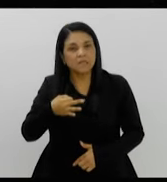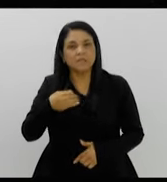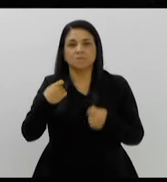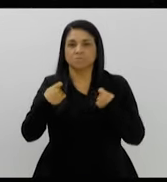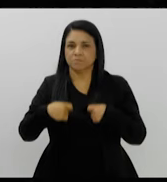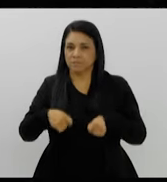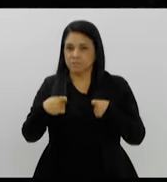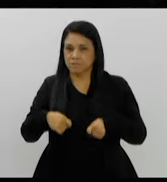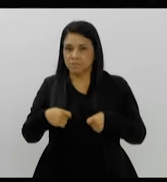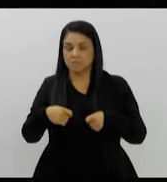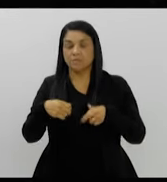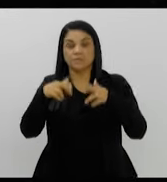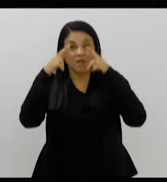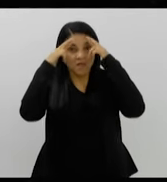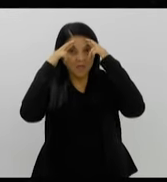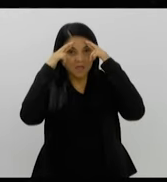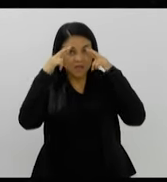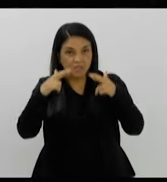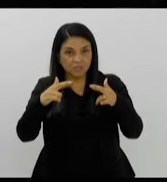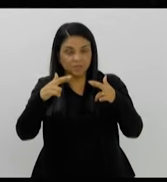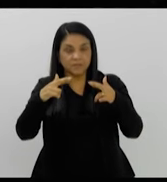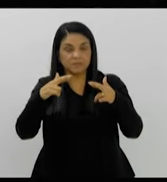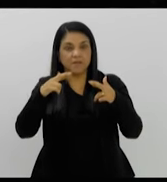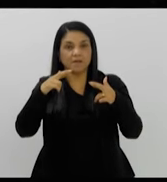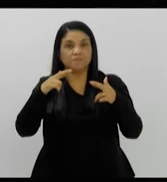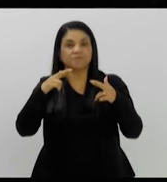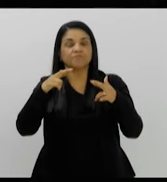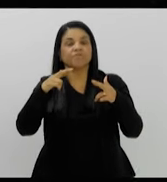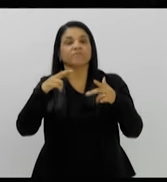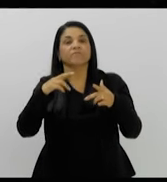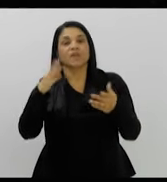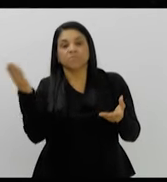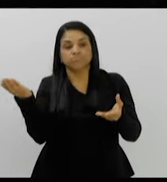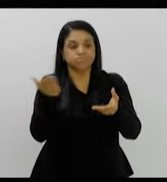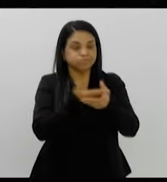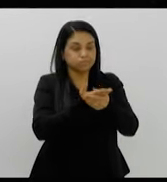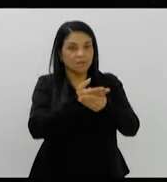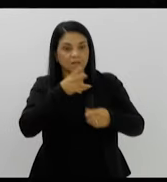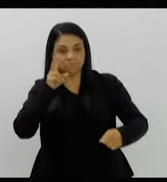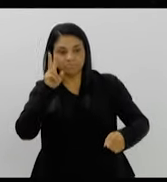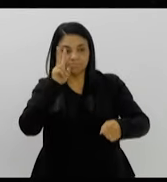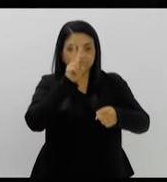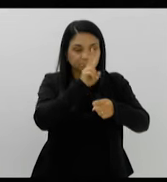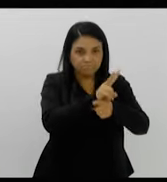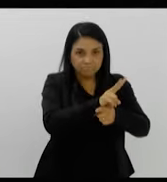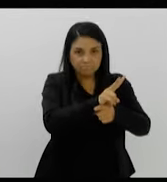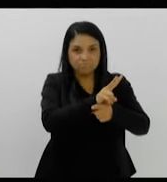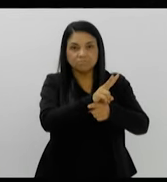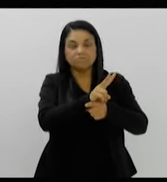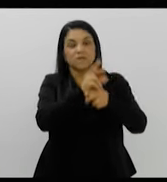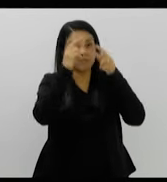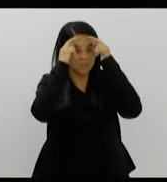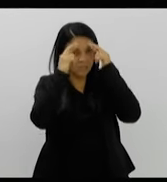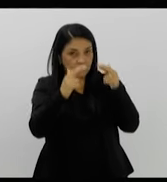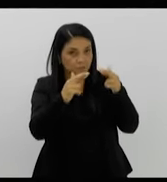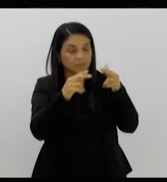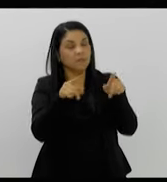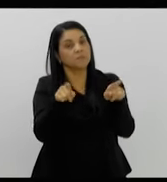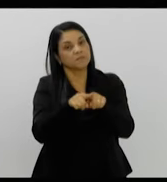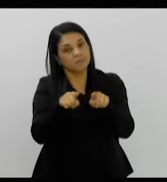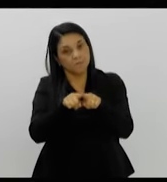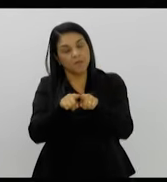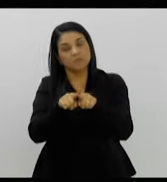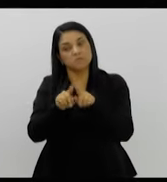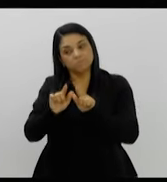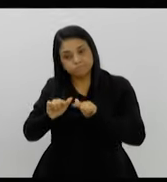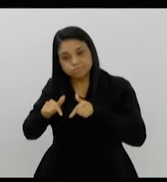nós temos que respeitar decisão judicial se acata se respeita Mas também se recorre tomamos